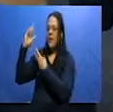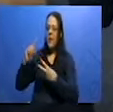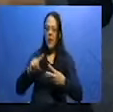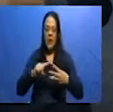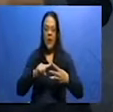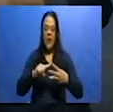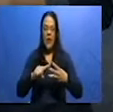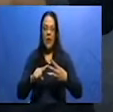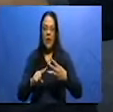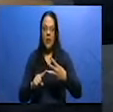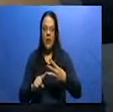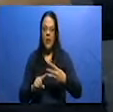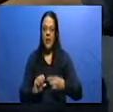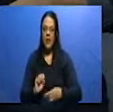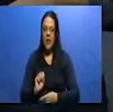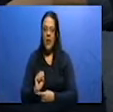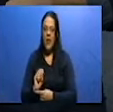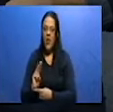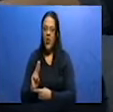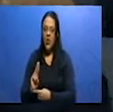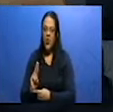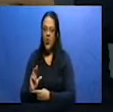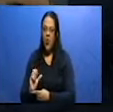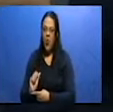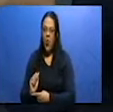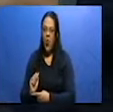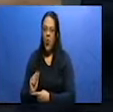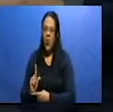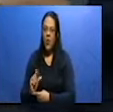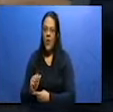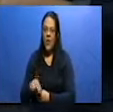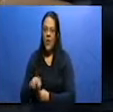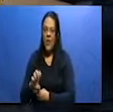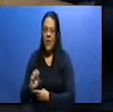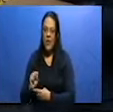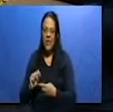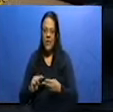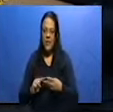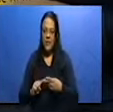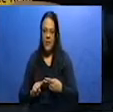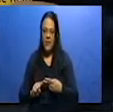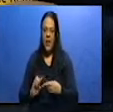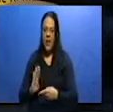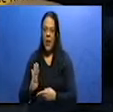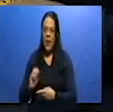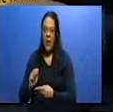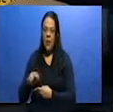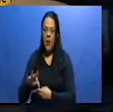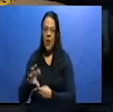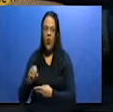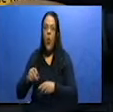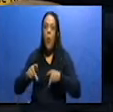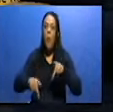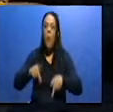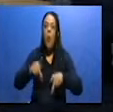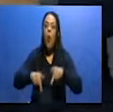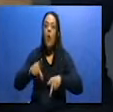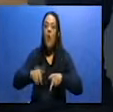em roxinho, ó, olha lá a legenda, e os bantus, essa região toda em verde,